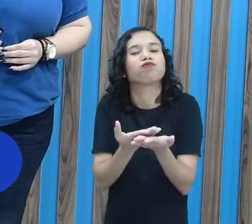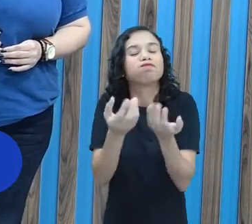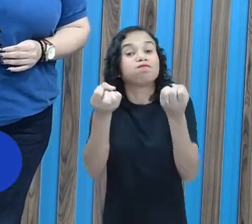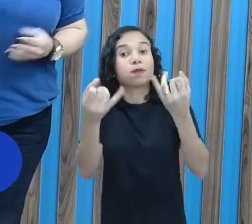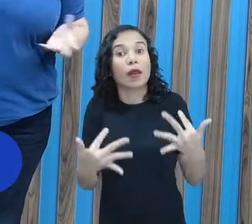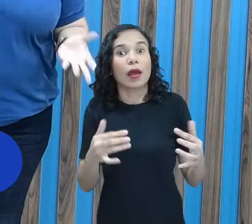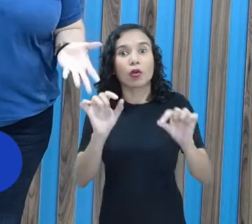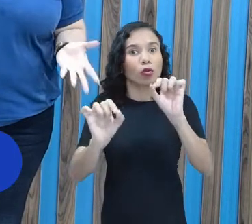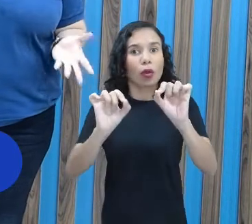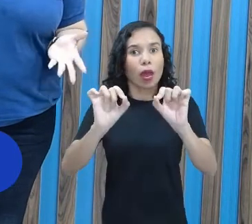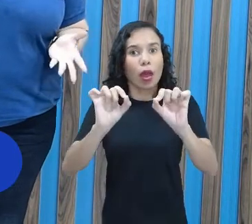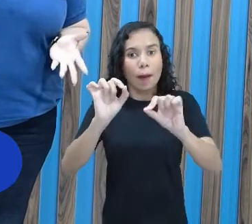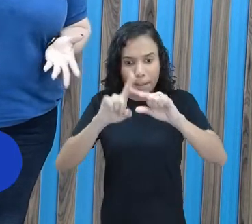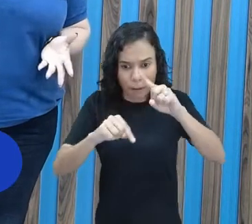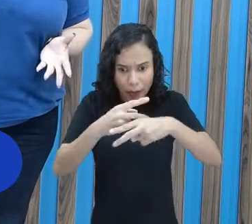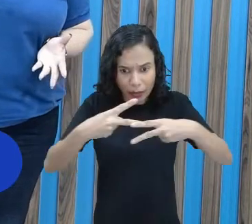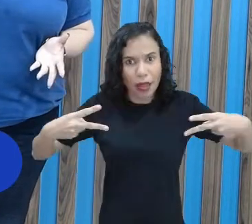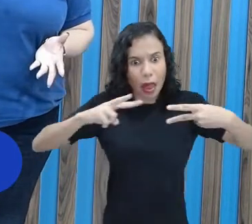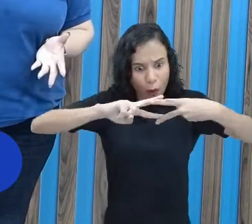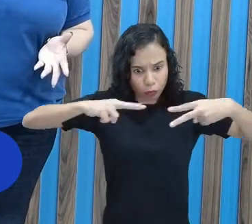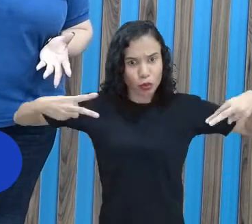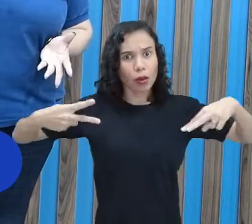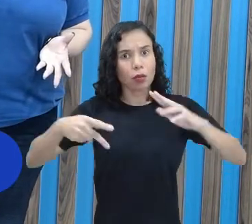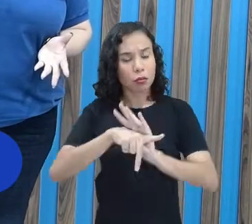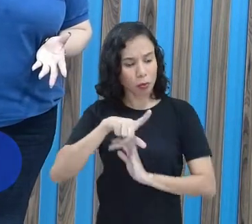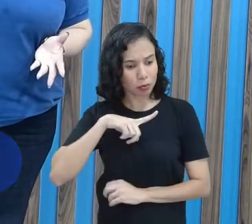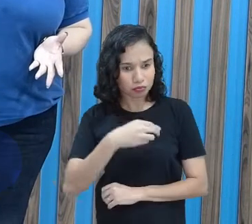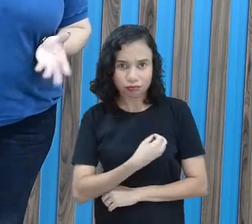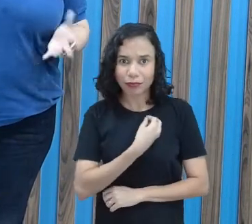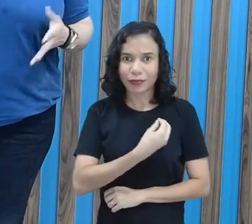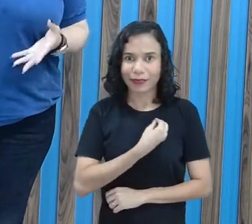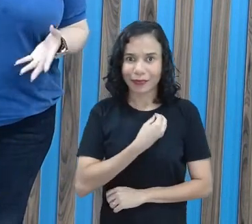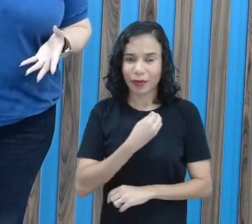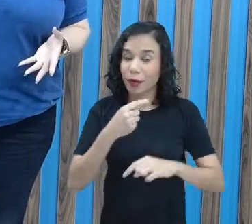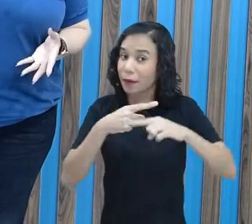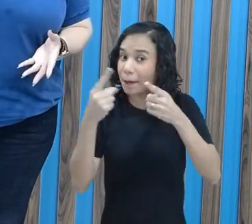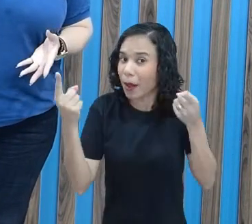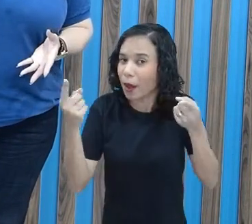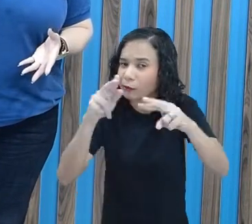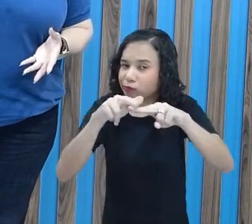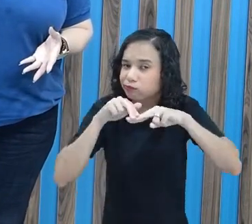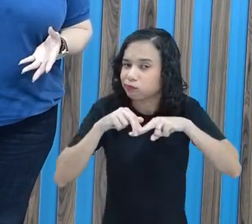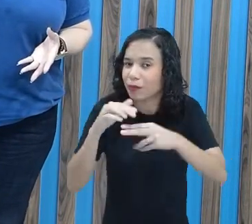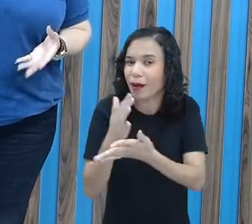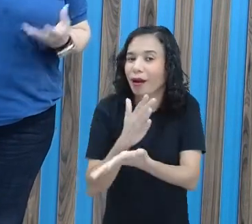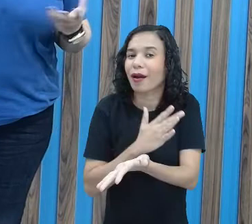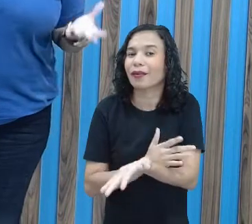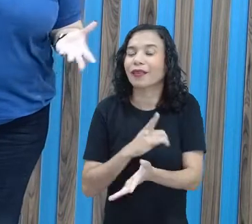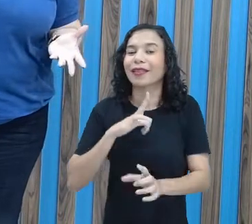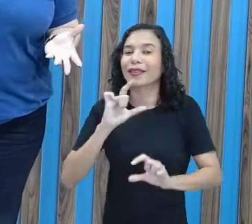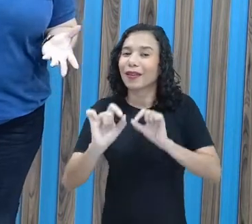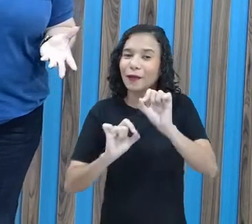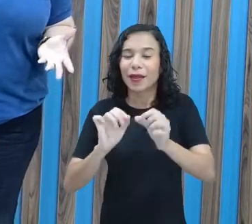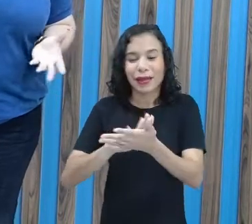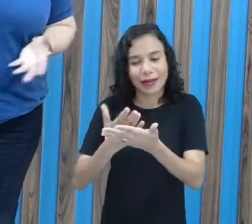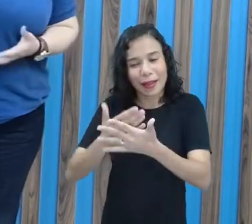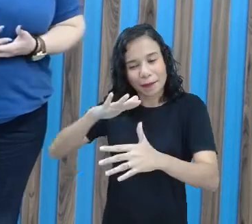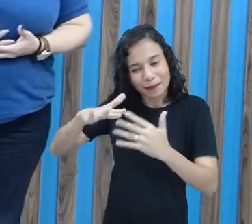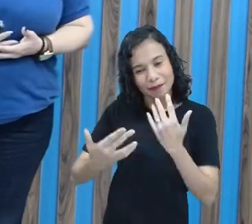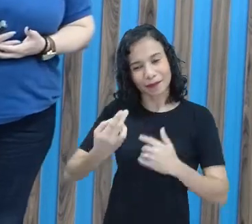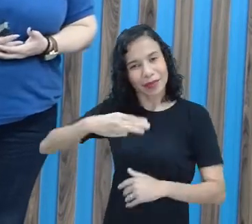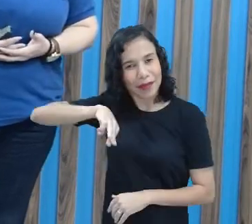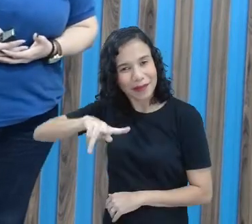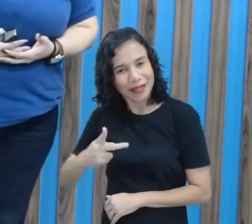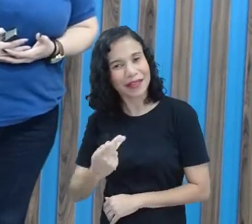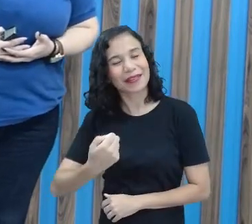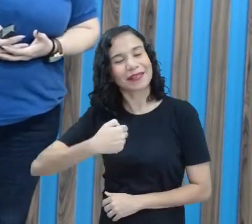falando de material genético dos seres vivos, né? Mas para isso, eu tenho aqui nossa querida Helena, que é nossa